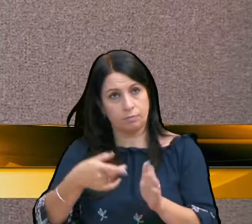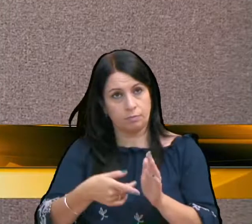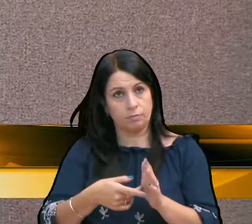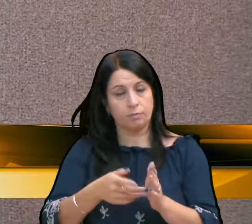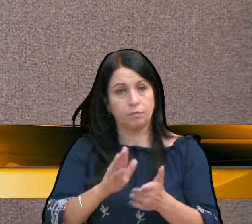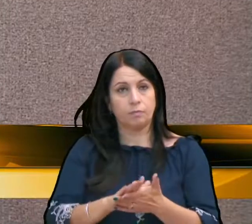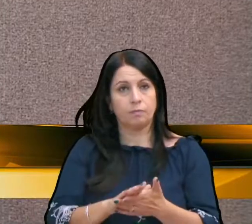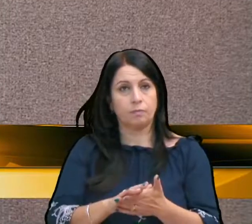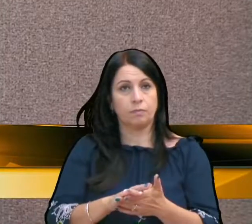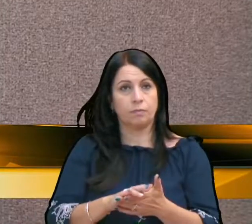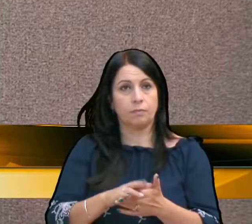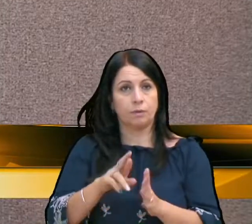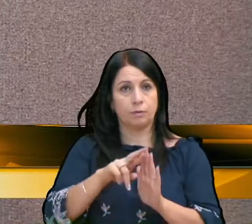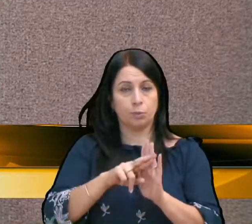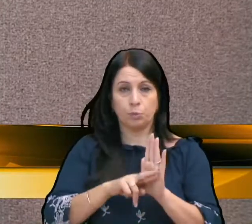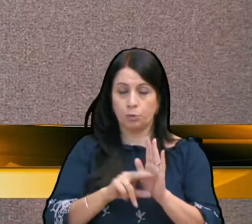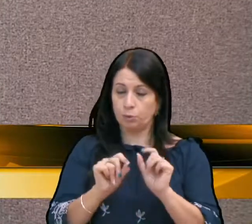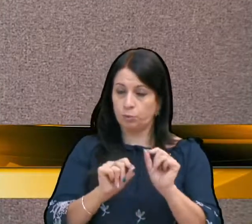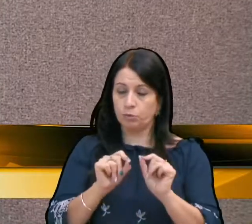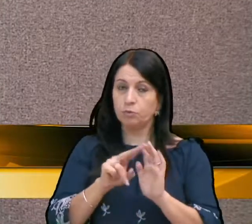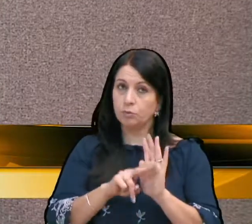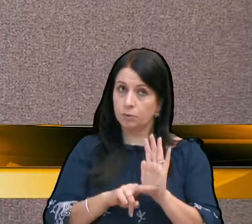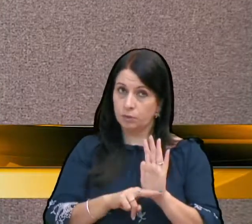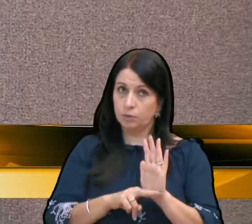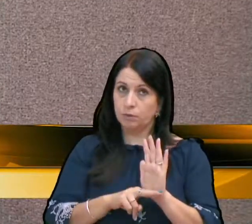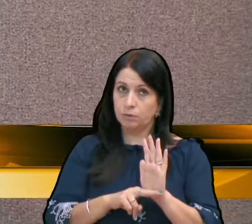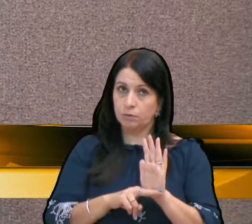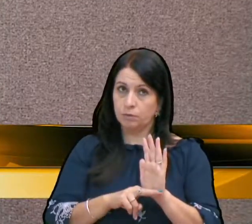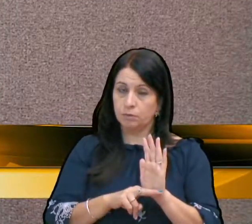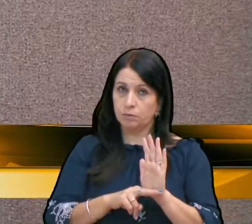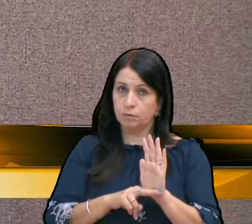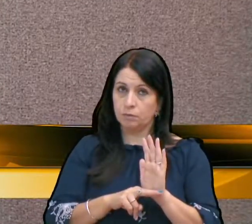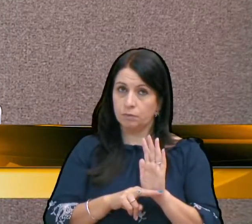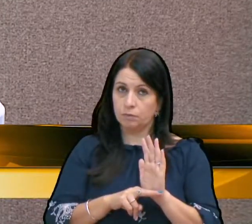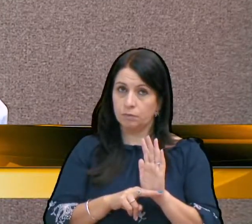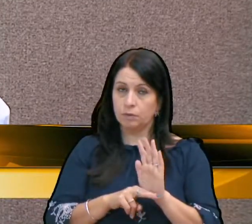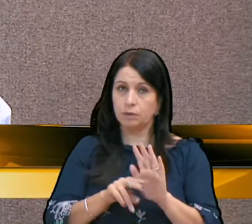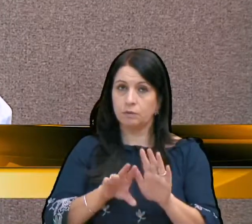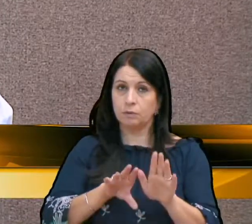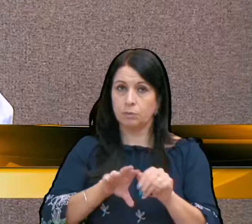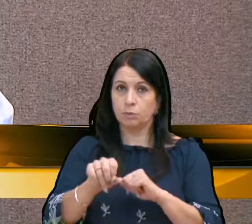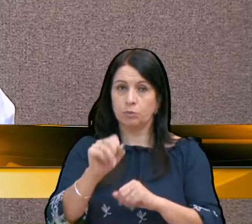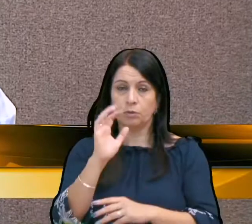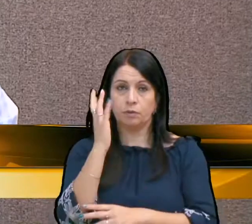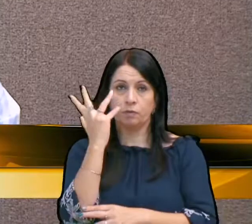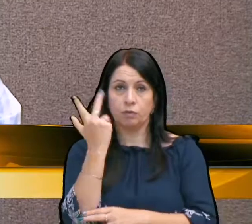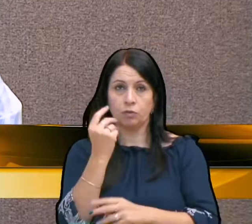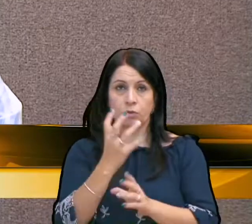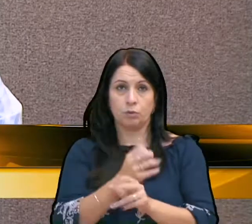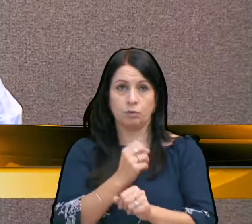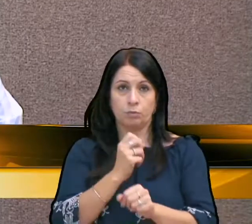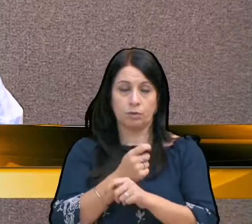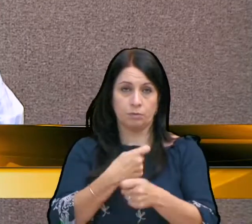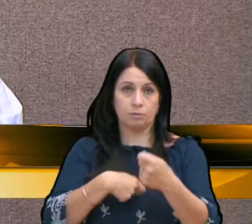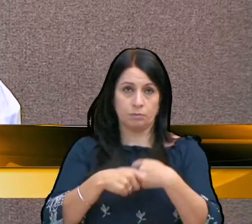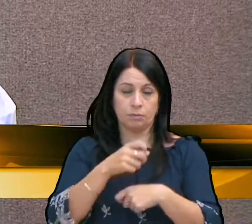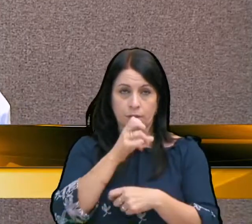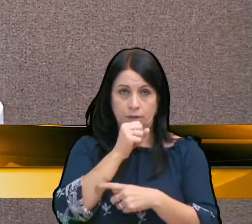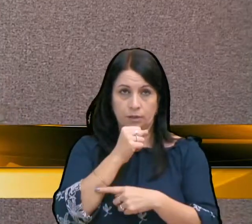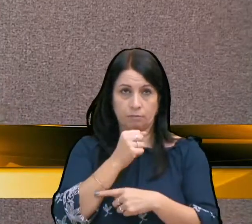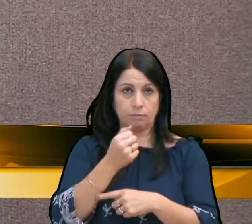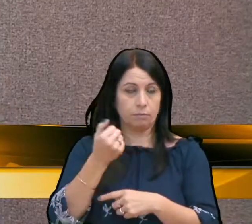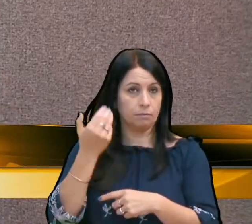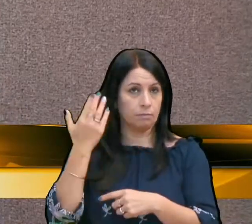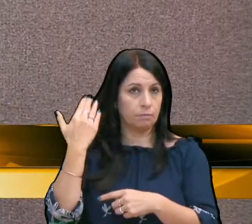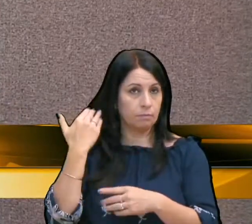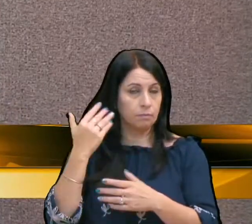também regimentalmente, foi designado para a formatura da FSG da Contabilidade e Administração sábado próximo